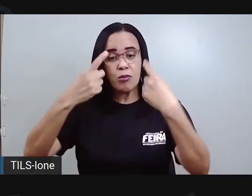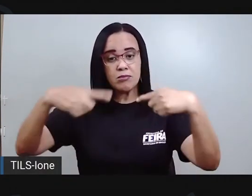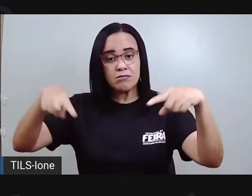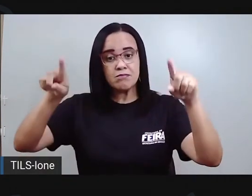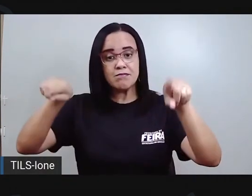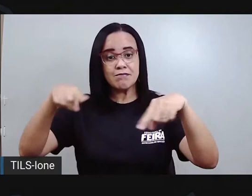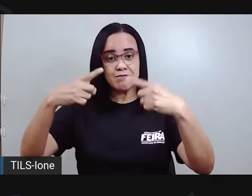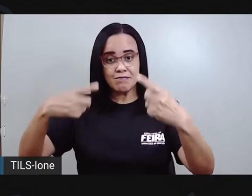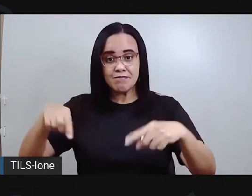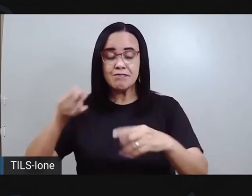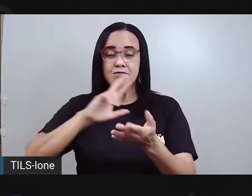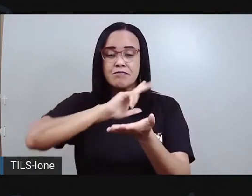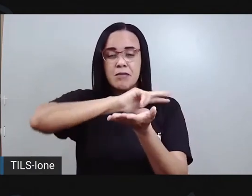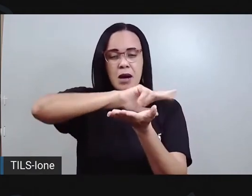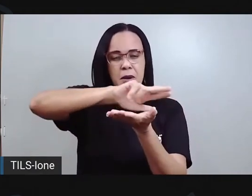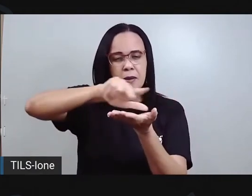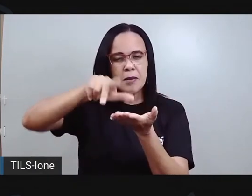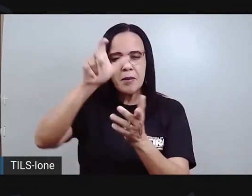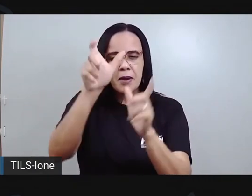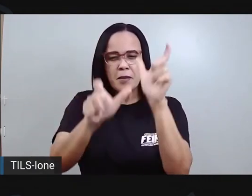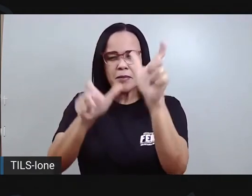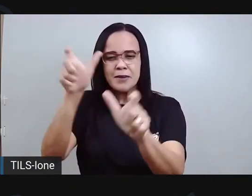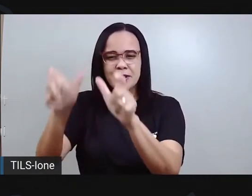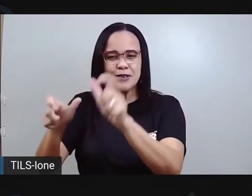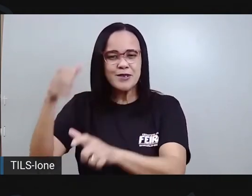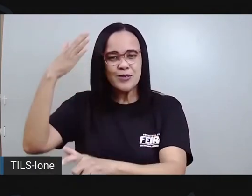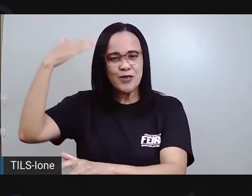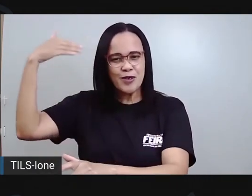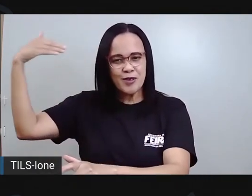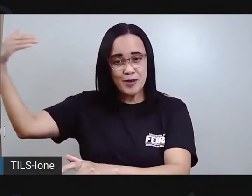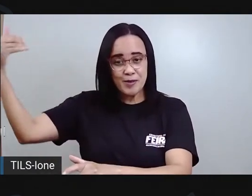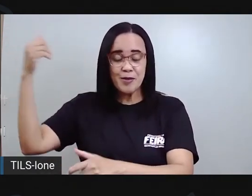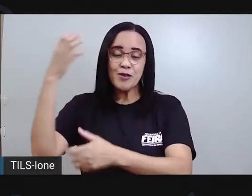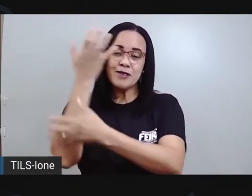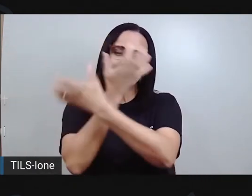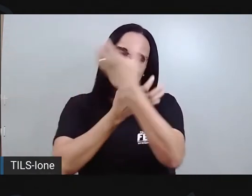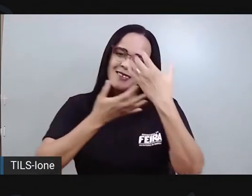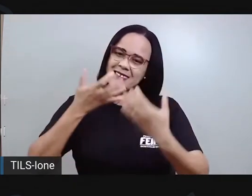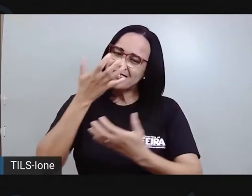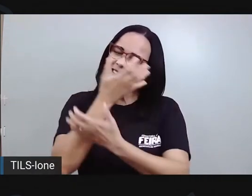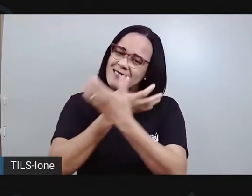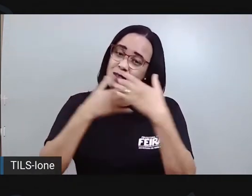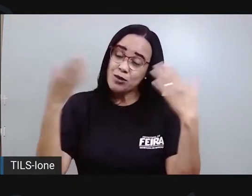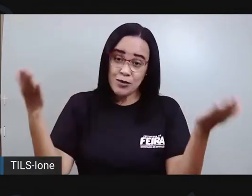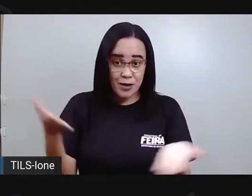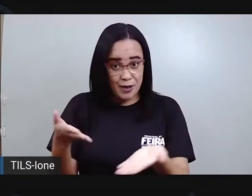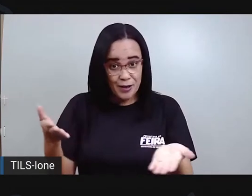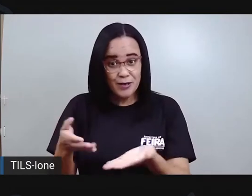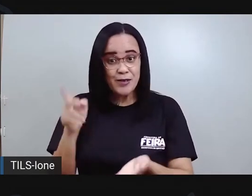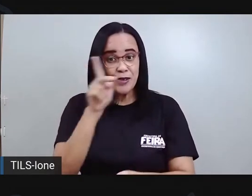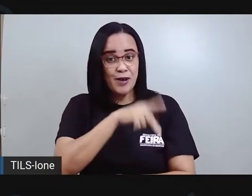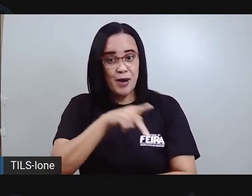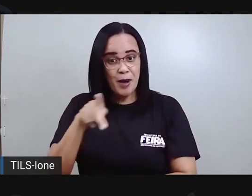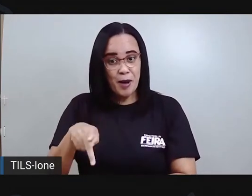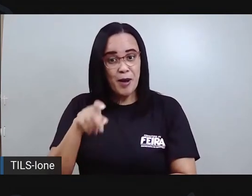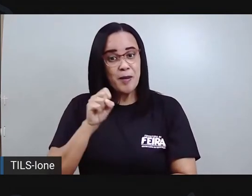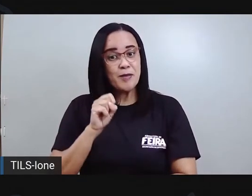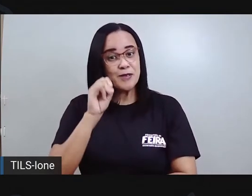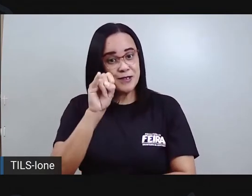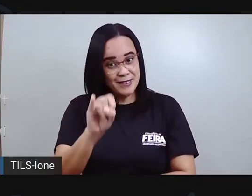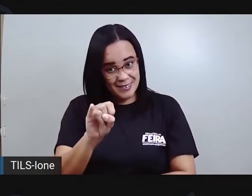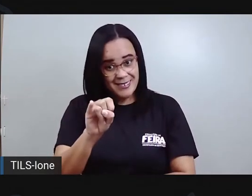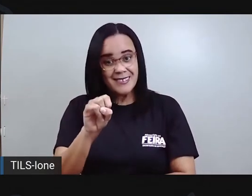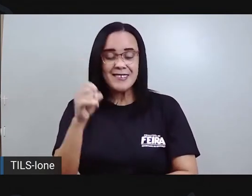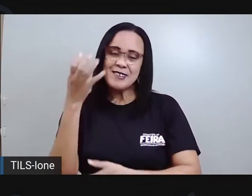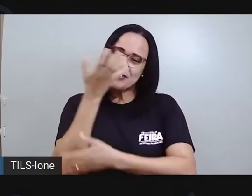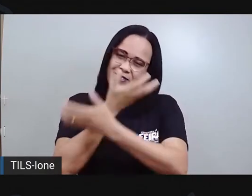essa poesia. E a Procy, que está aqui do meu lado, vai cantar para gente. Não é, Procy? É sim.